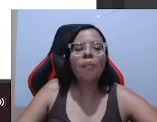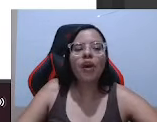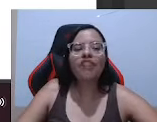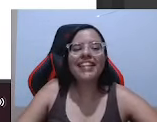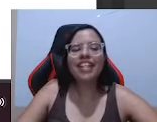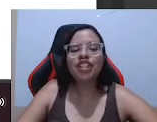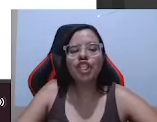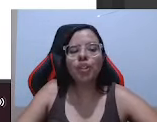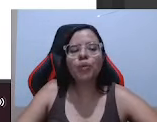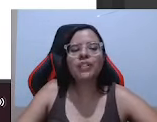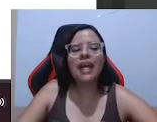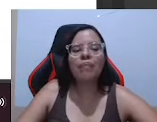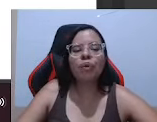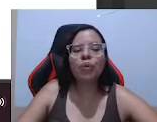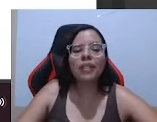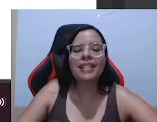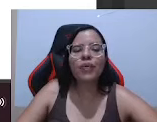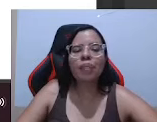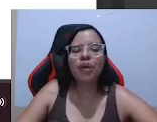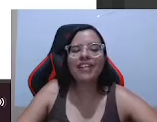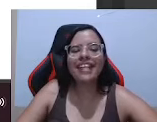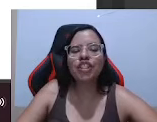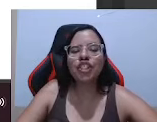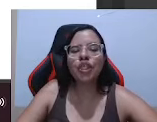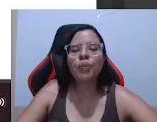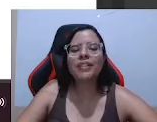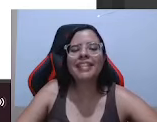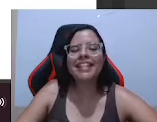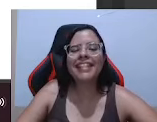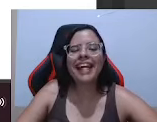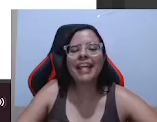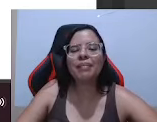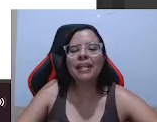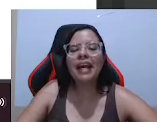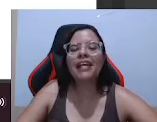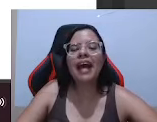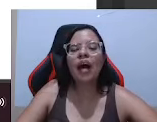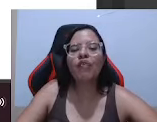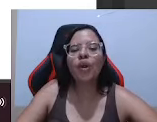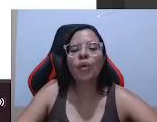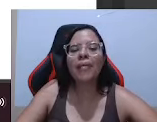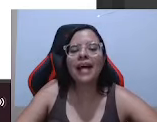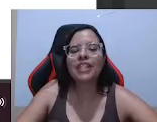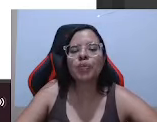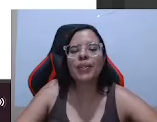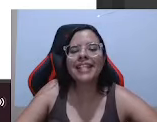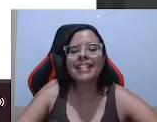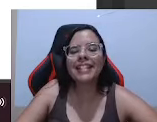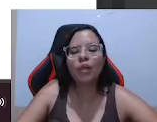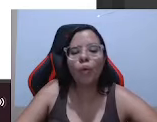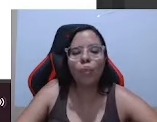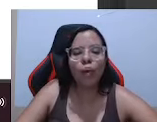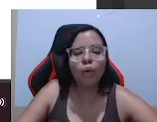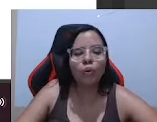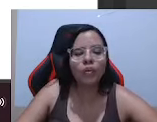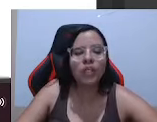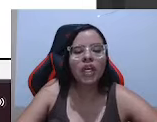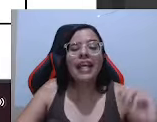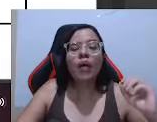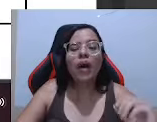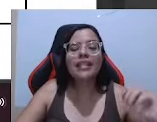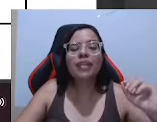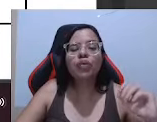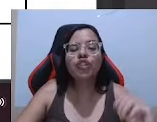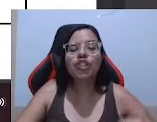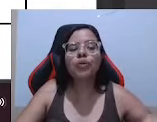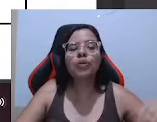caso. Prova de títulos. A pontuação da prova de títulos estará limitada ao valor máximo de 5 pontos.